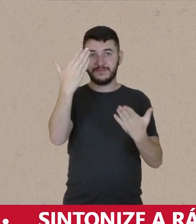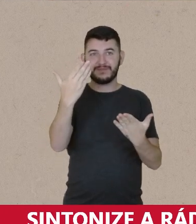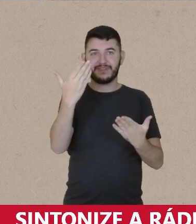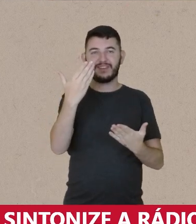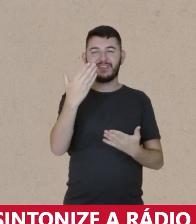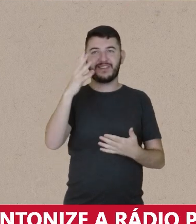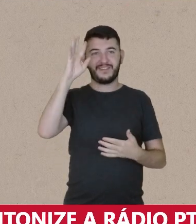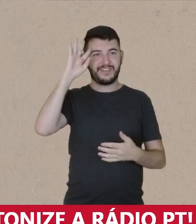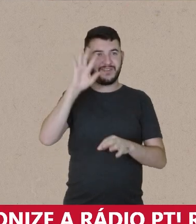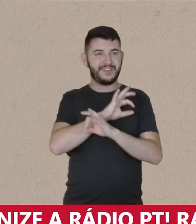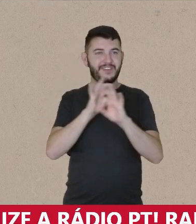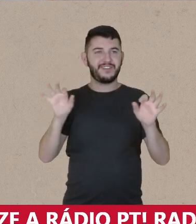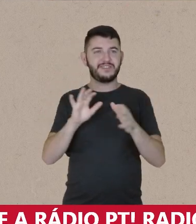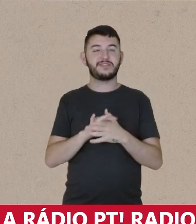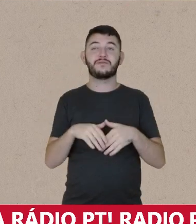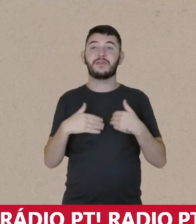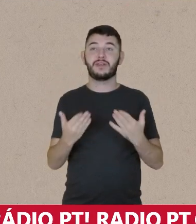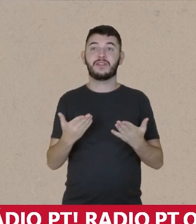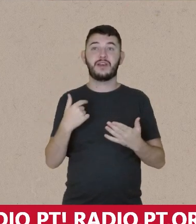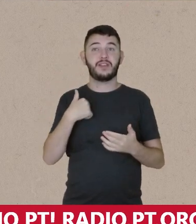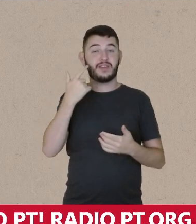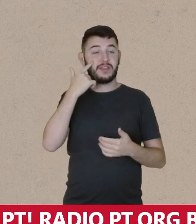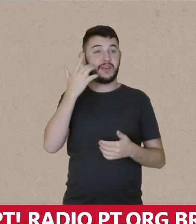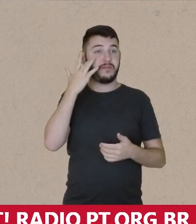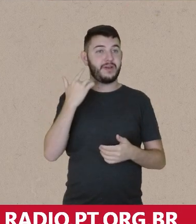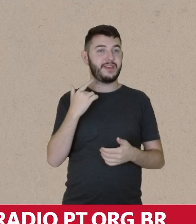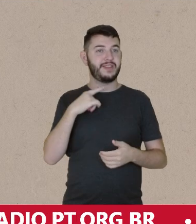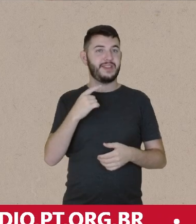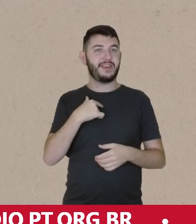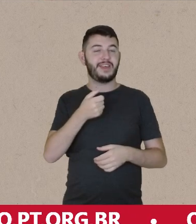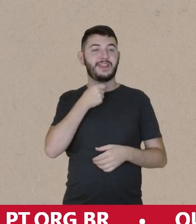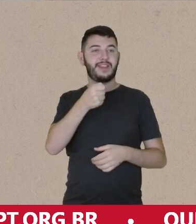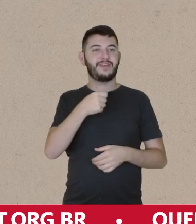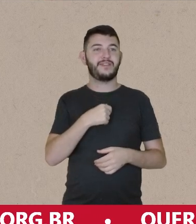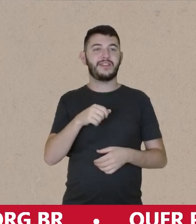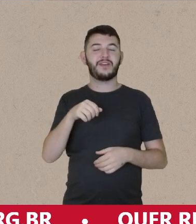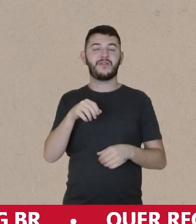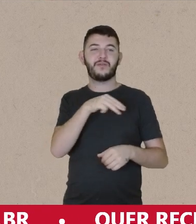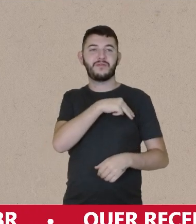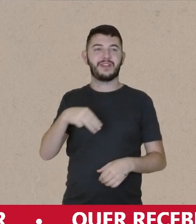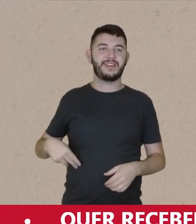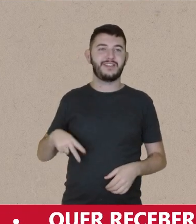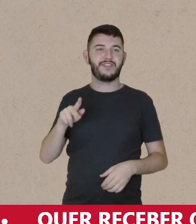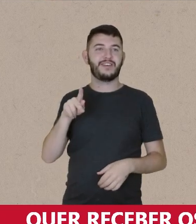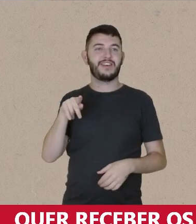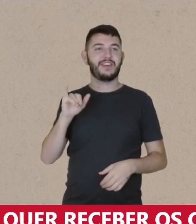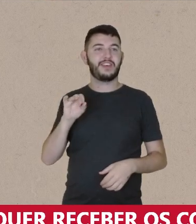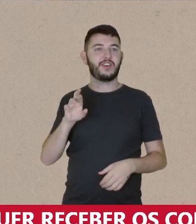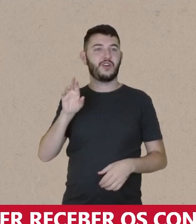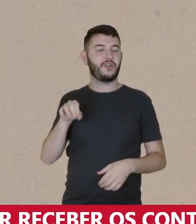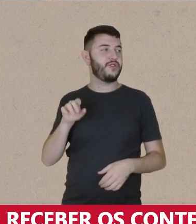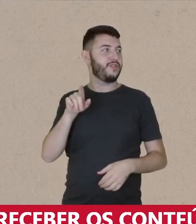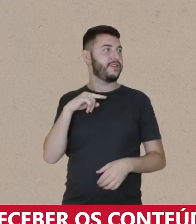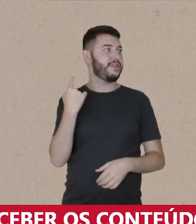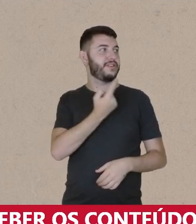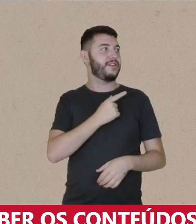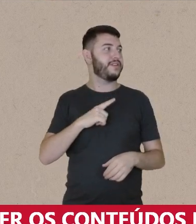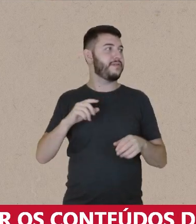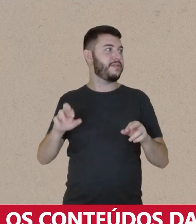quarta-feira. Na convocação do ministro Quioro para amanhã. Vou dar uma reforçada, dizer que estão esperando por ele aqui